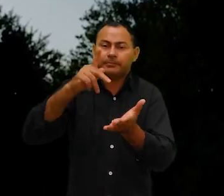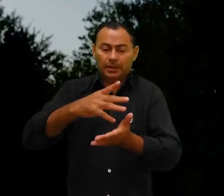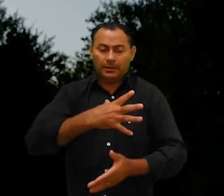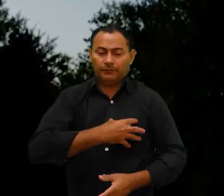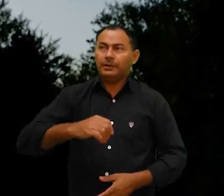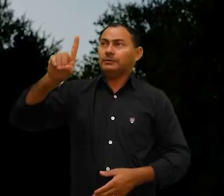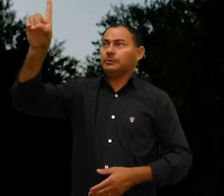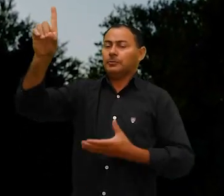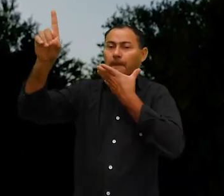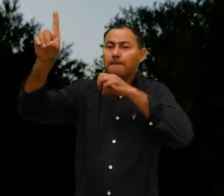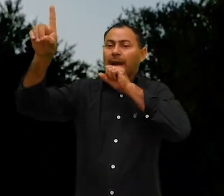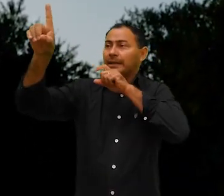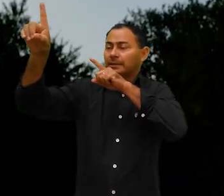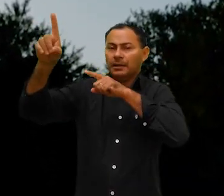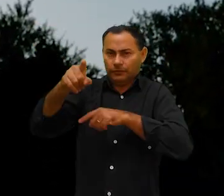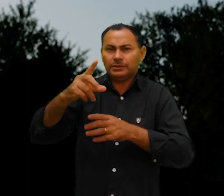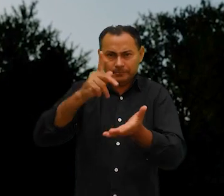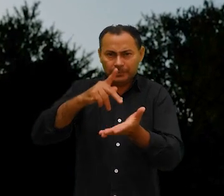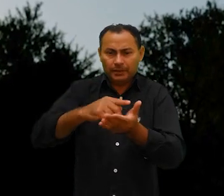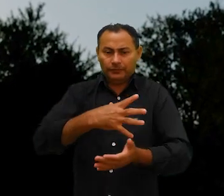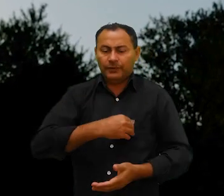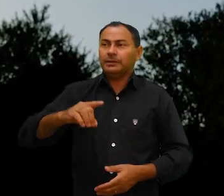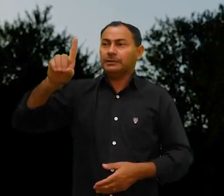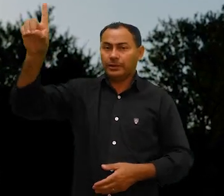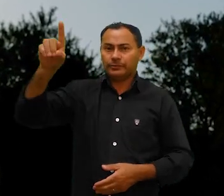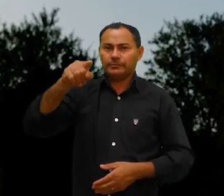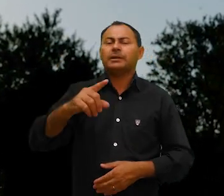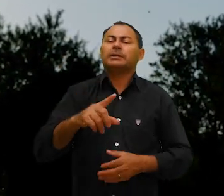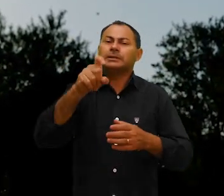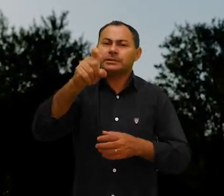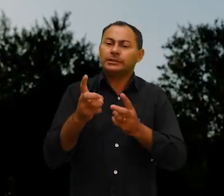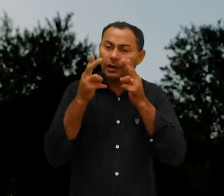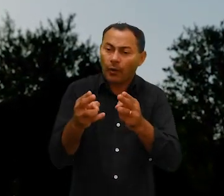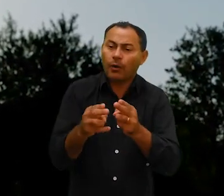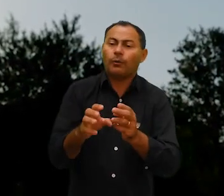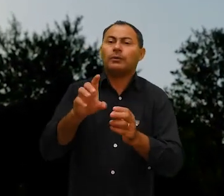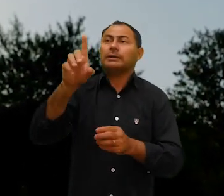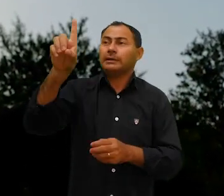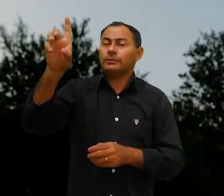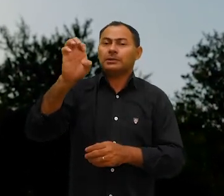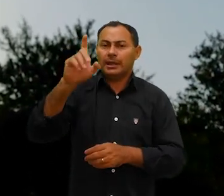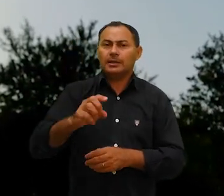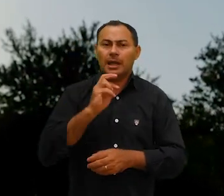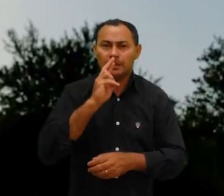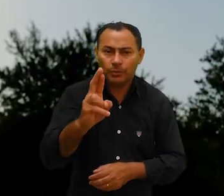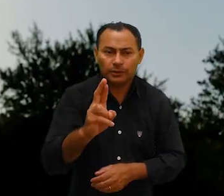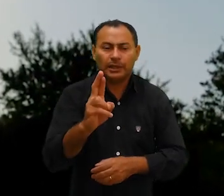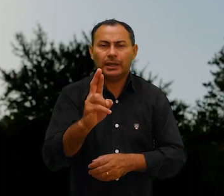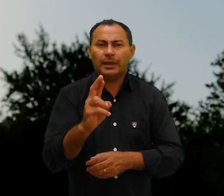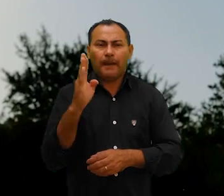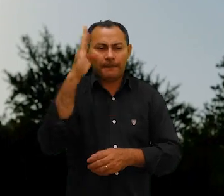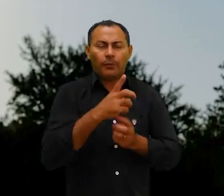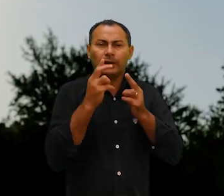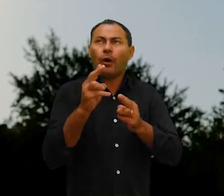realmente são filhos do Pai do céu, se vocês realmente são filhos de Deus, então sejam como Ele é. Respondam ao mal